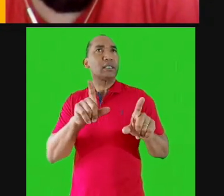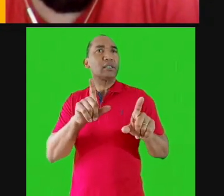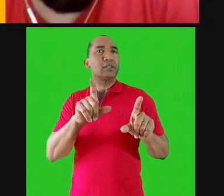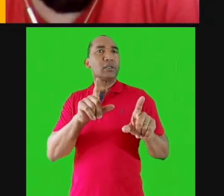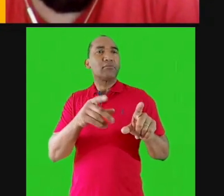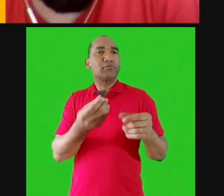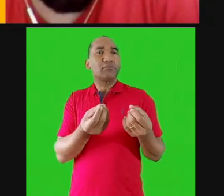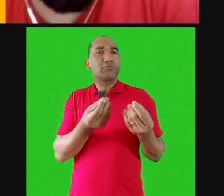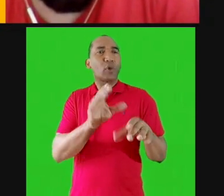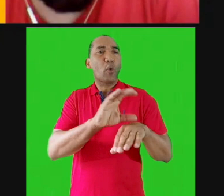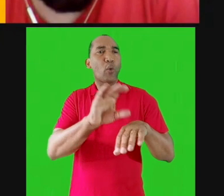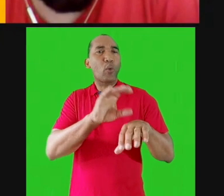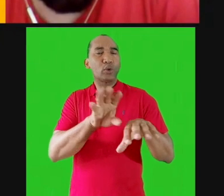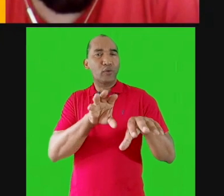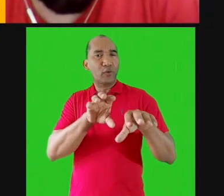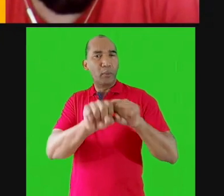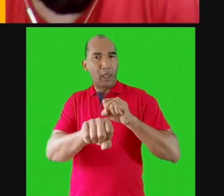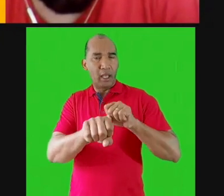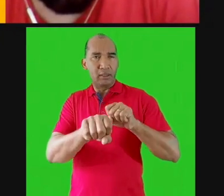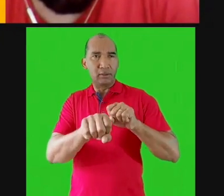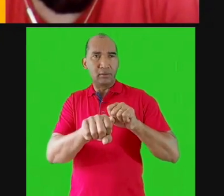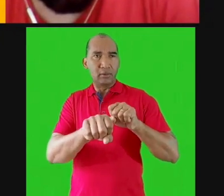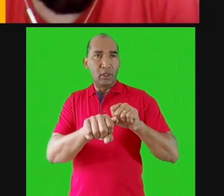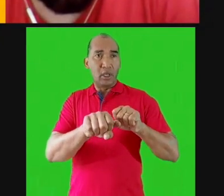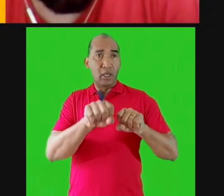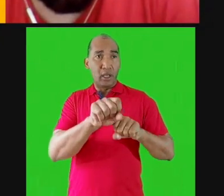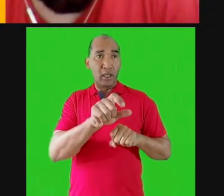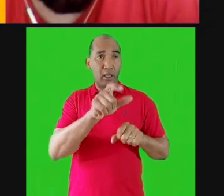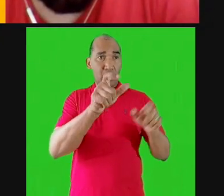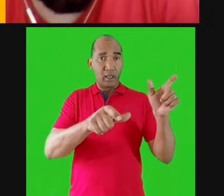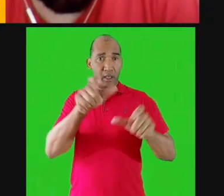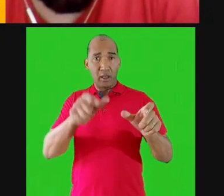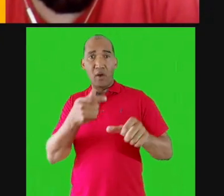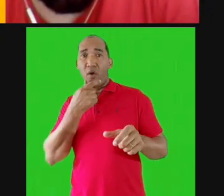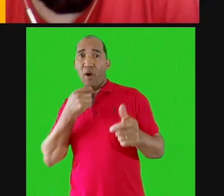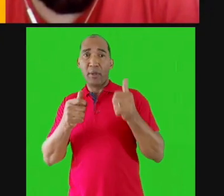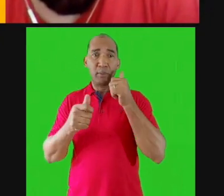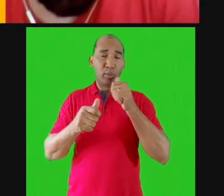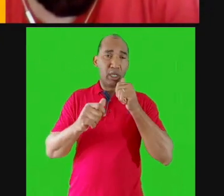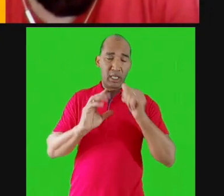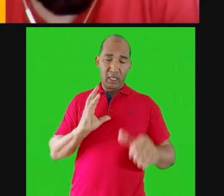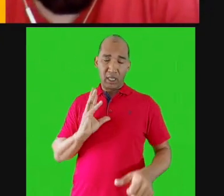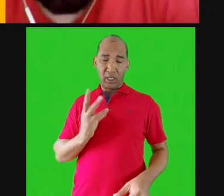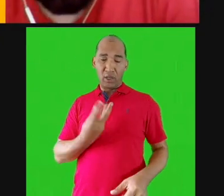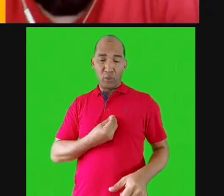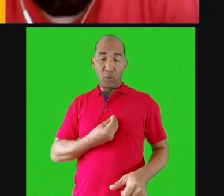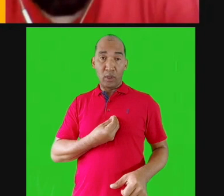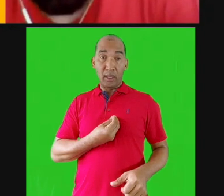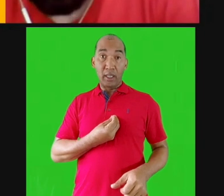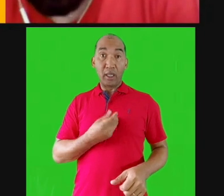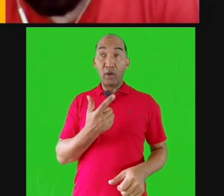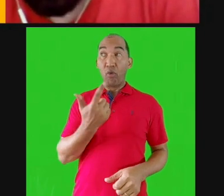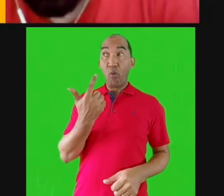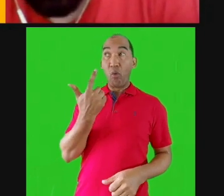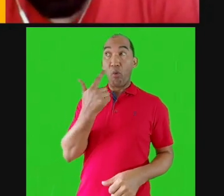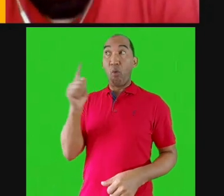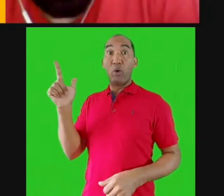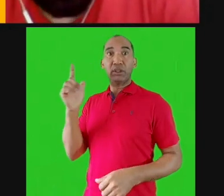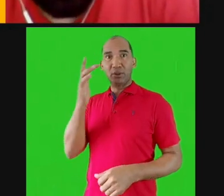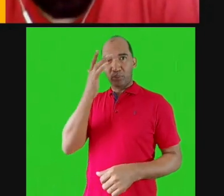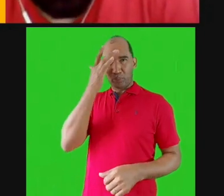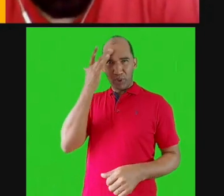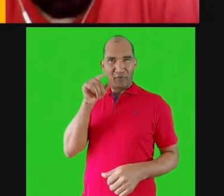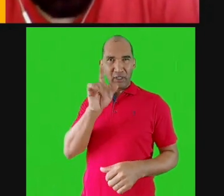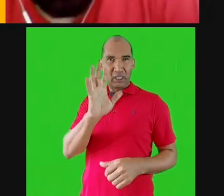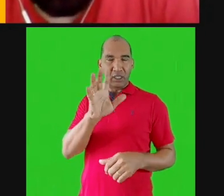formar mulheres e homens trans e pessoas travestis num curso como esse e formar outras